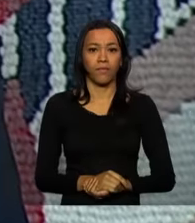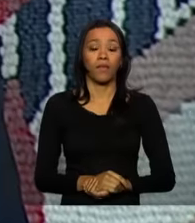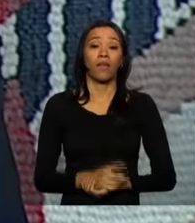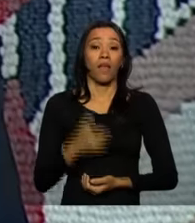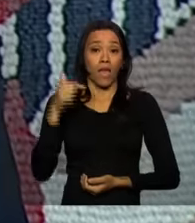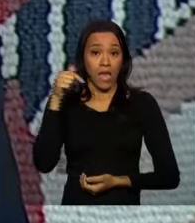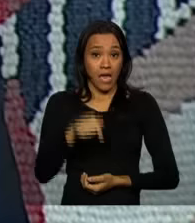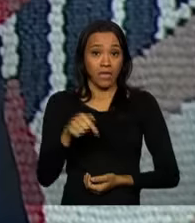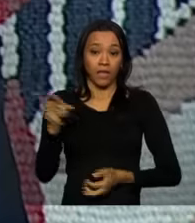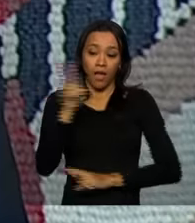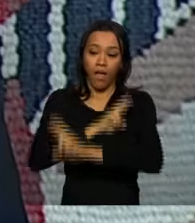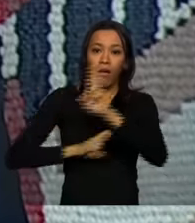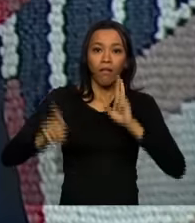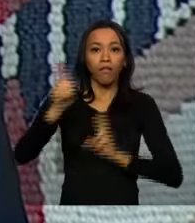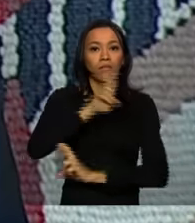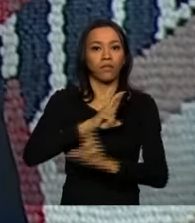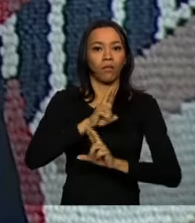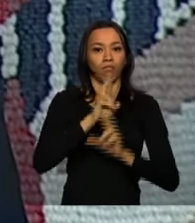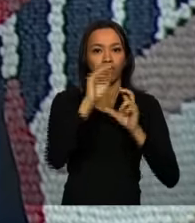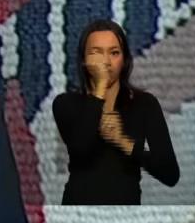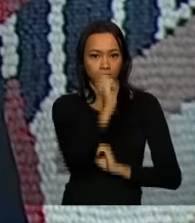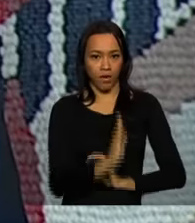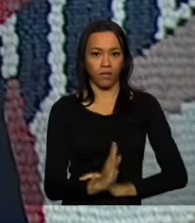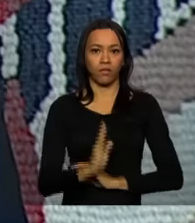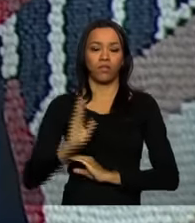Esse intercâmbio